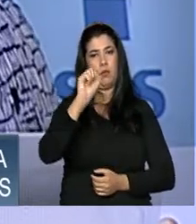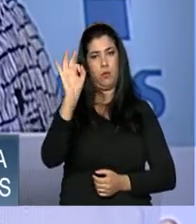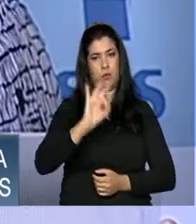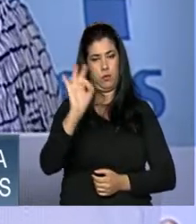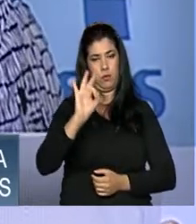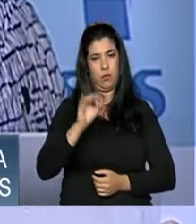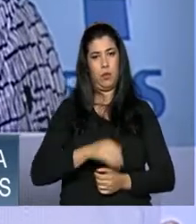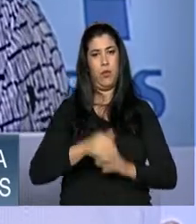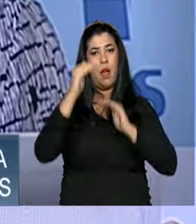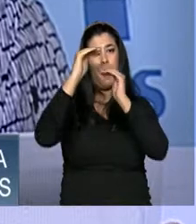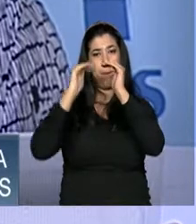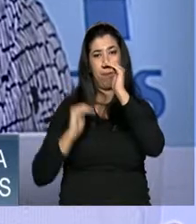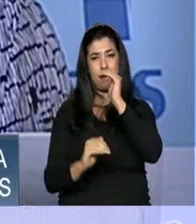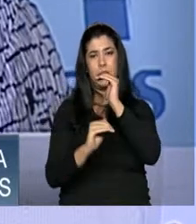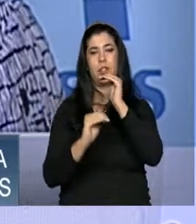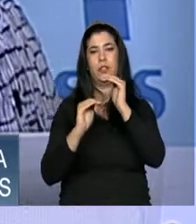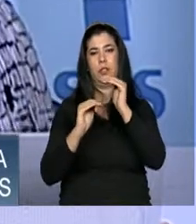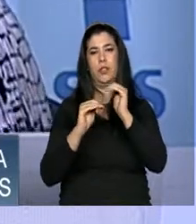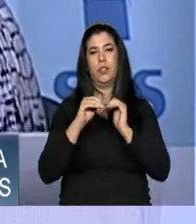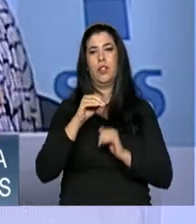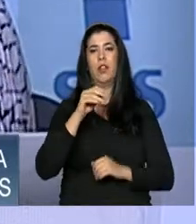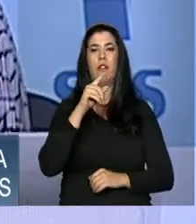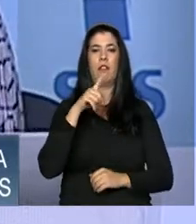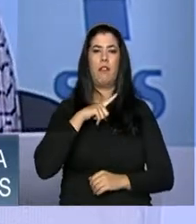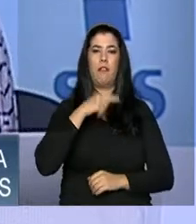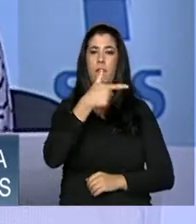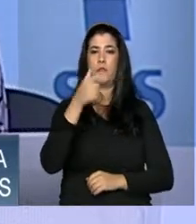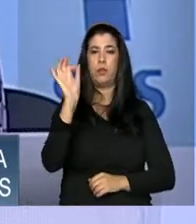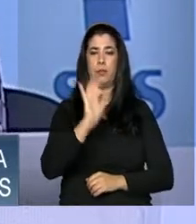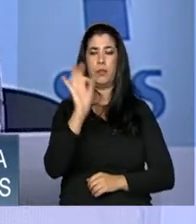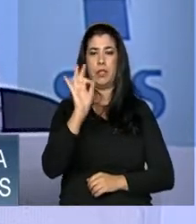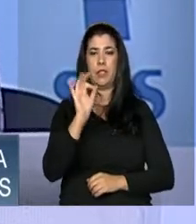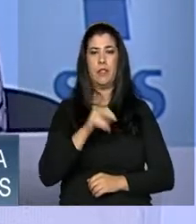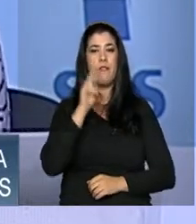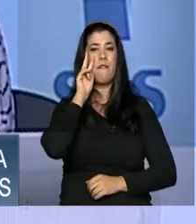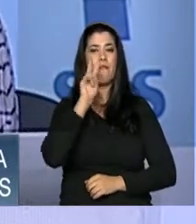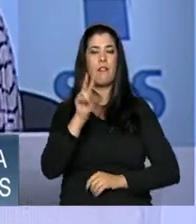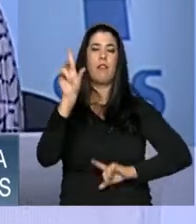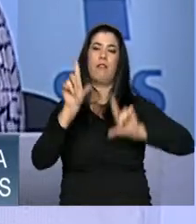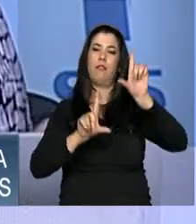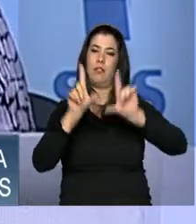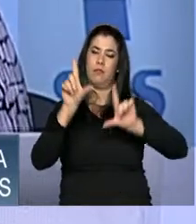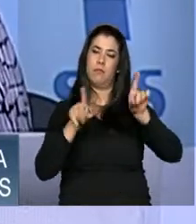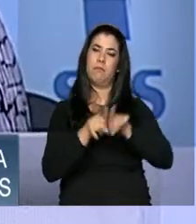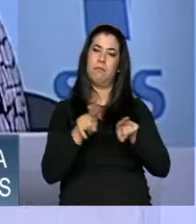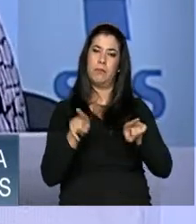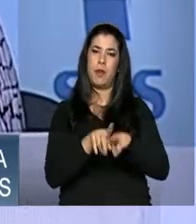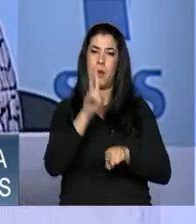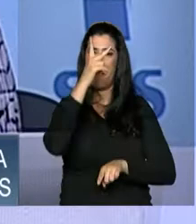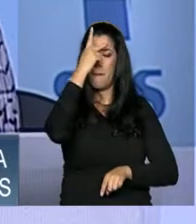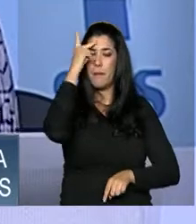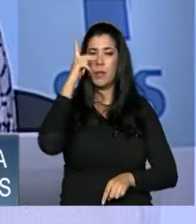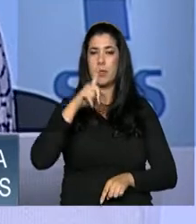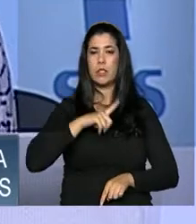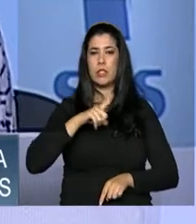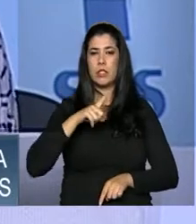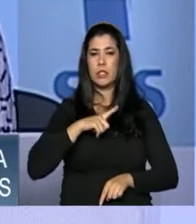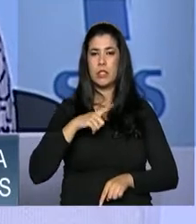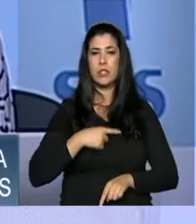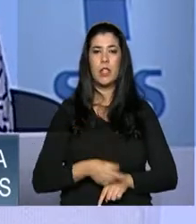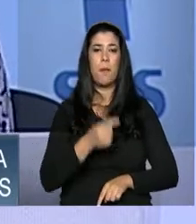baixa escolaridade cai para 22%. E assistir televisão também. Pessoas com a